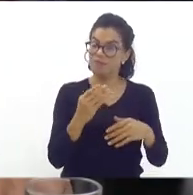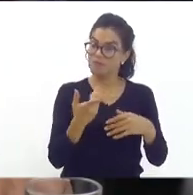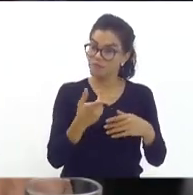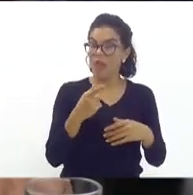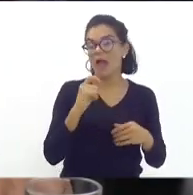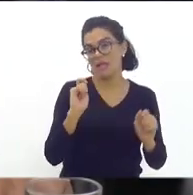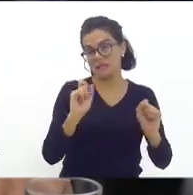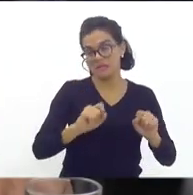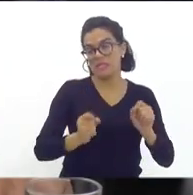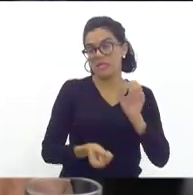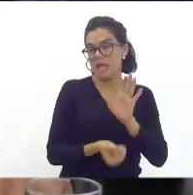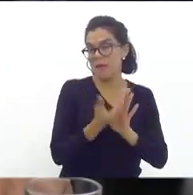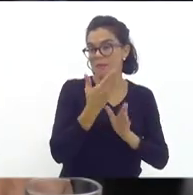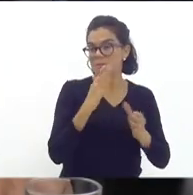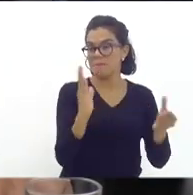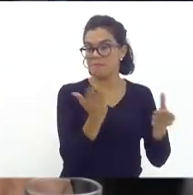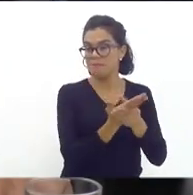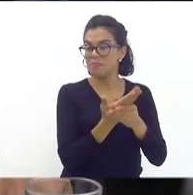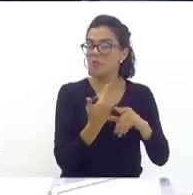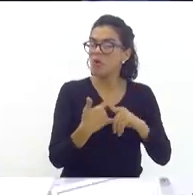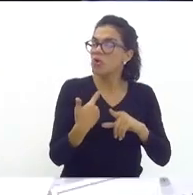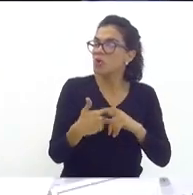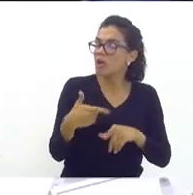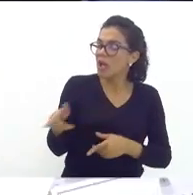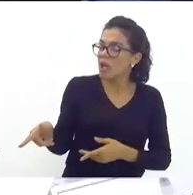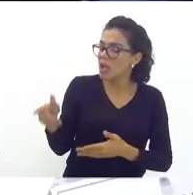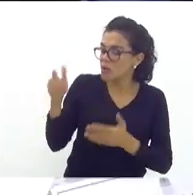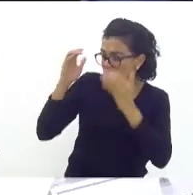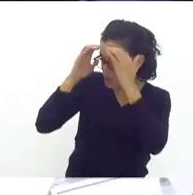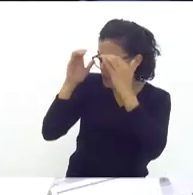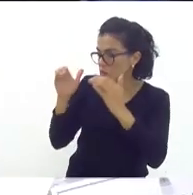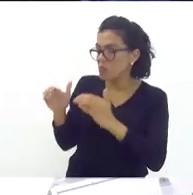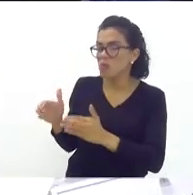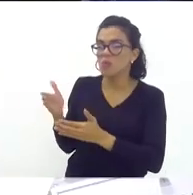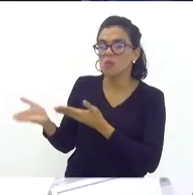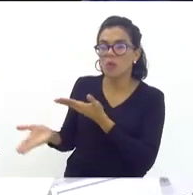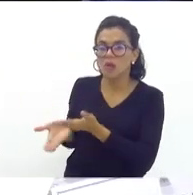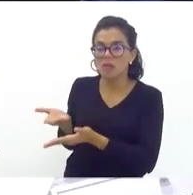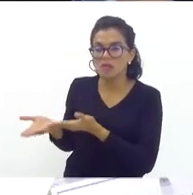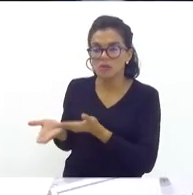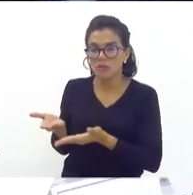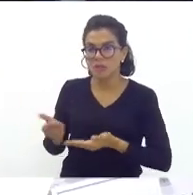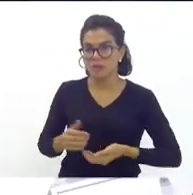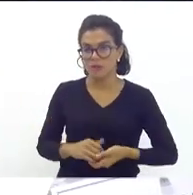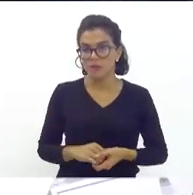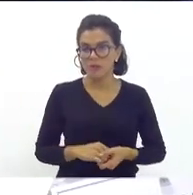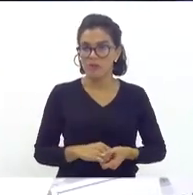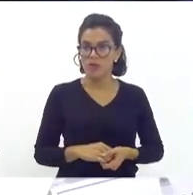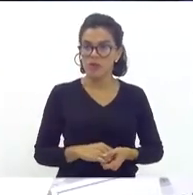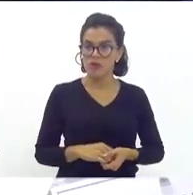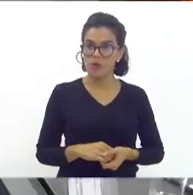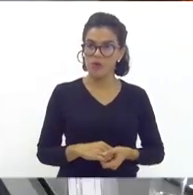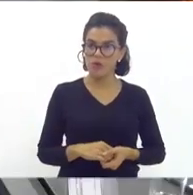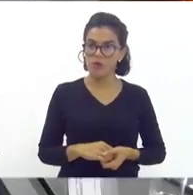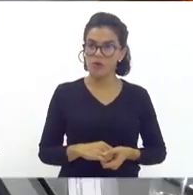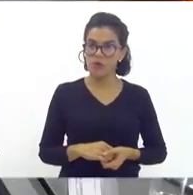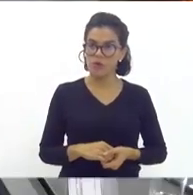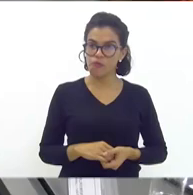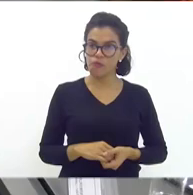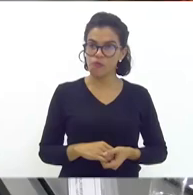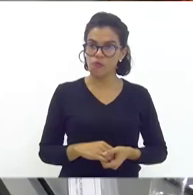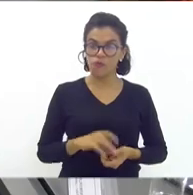processo laboratório porque a concessionária explique porque não houve esse atendimento Então esse é o fluxo Presidente